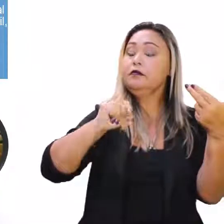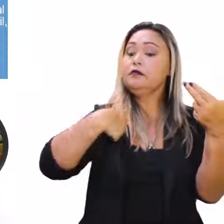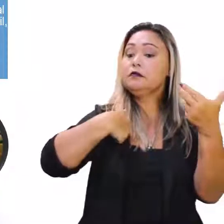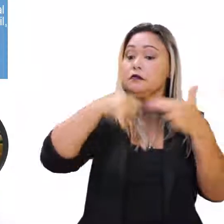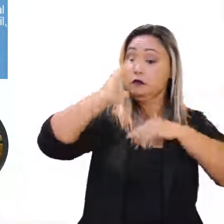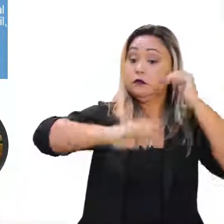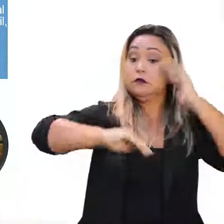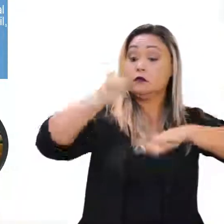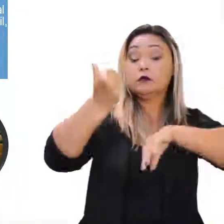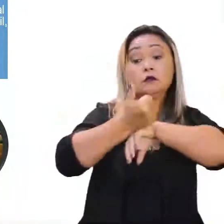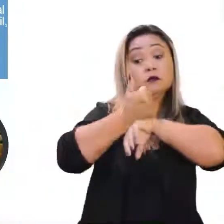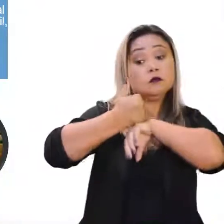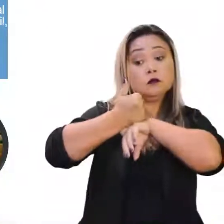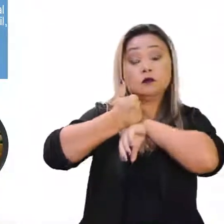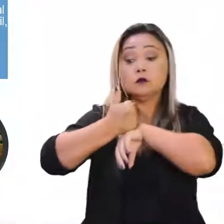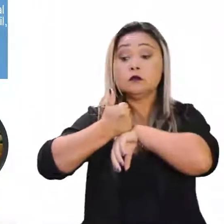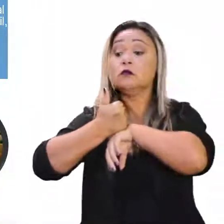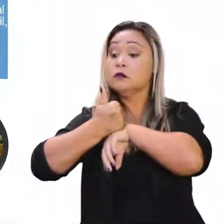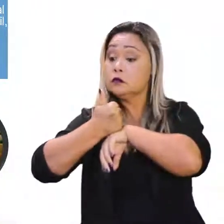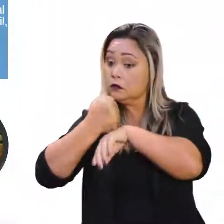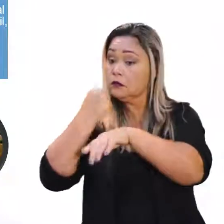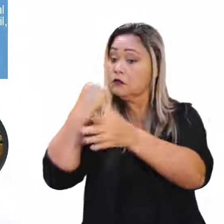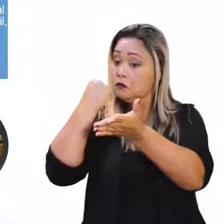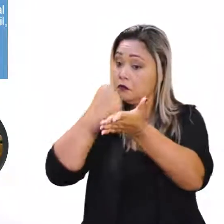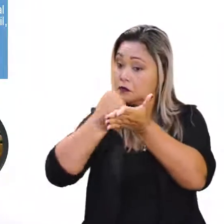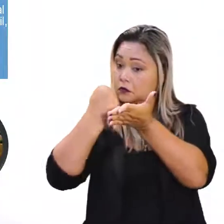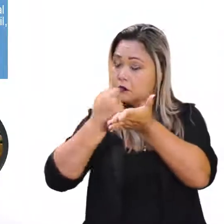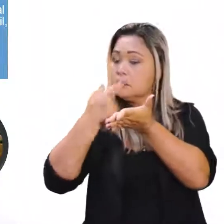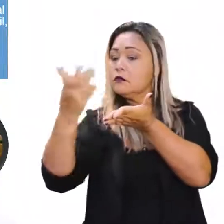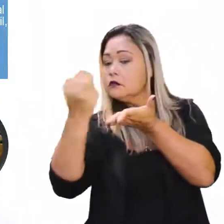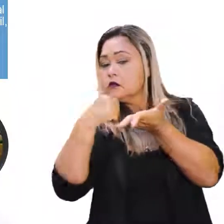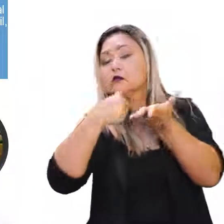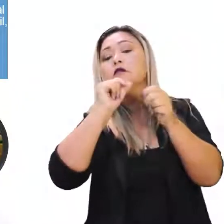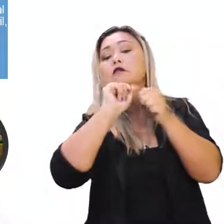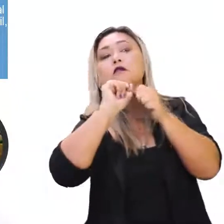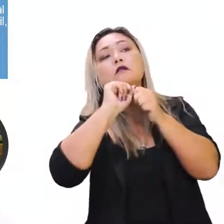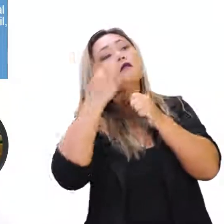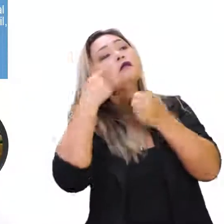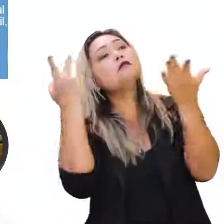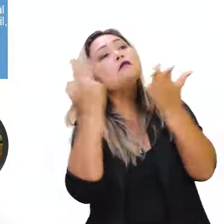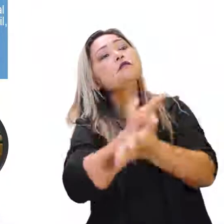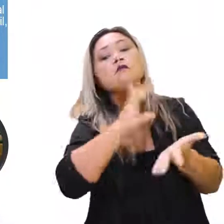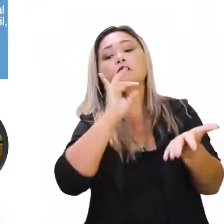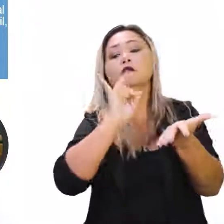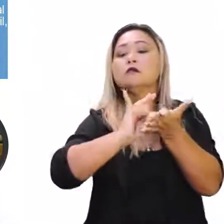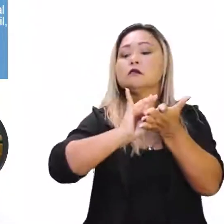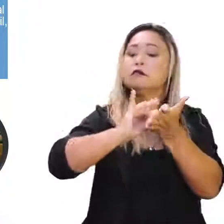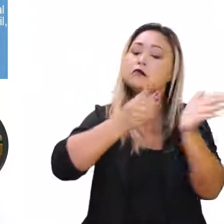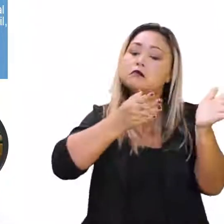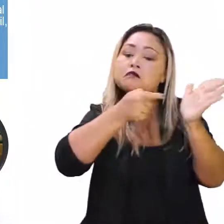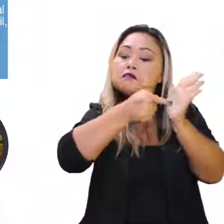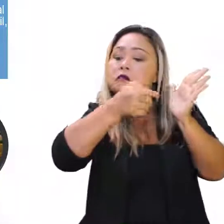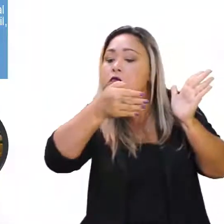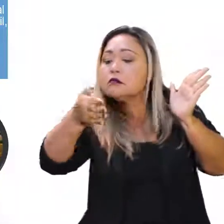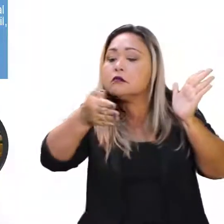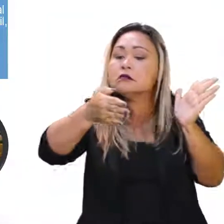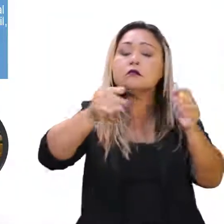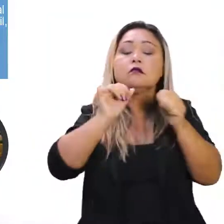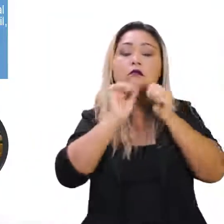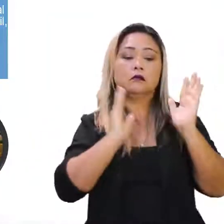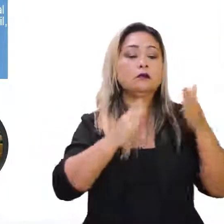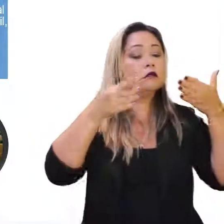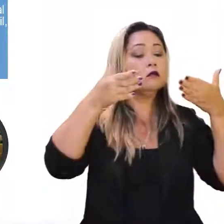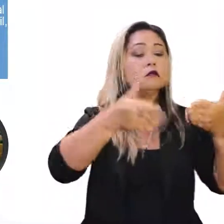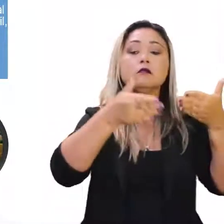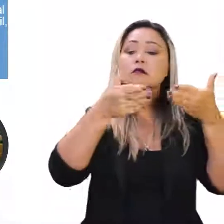artista é contratado para registrar fatos históricos acontecidos naquele período, sempre